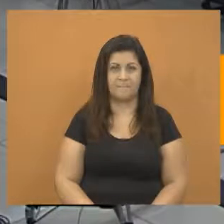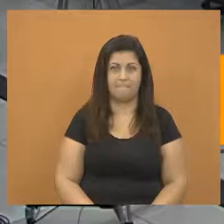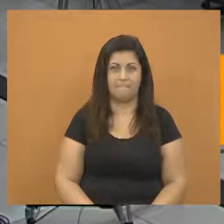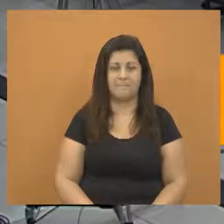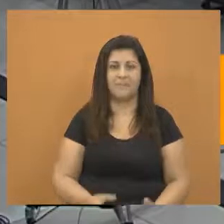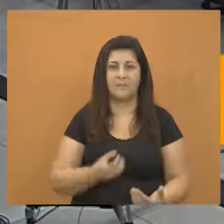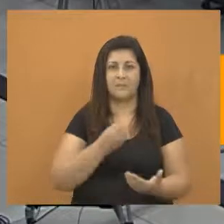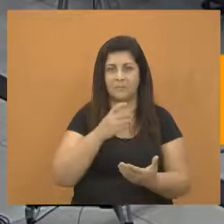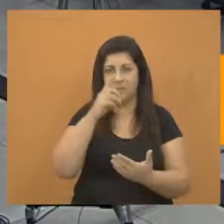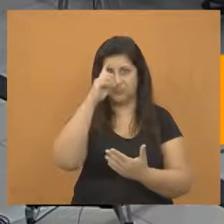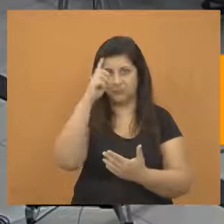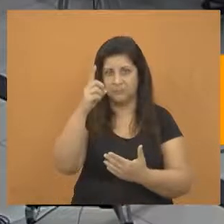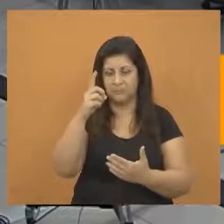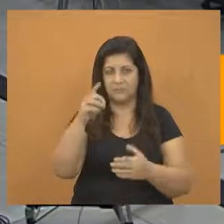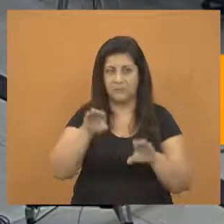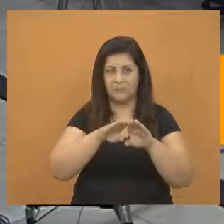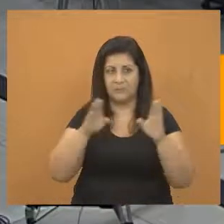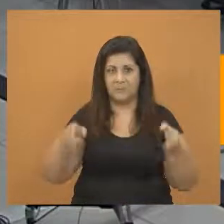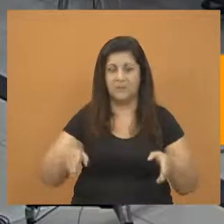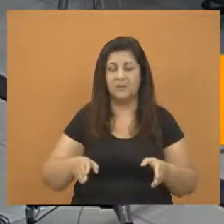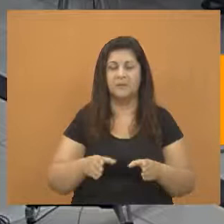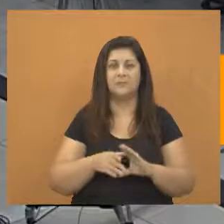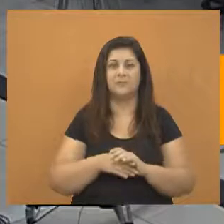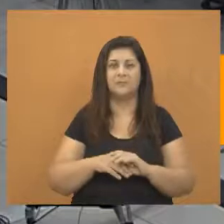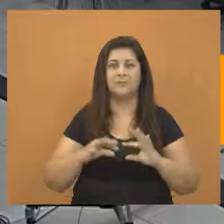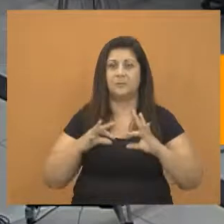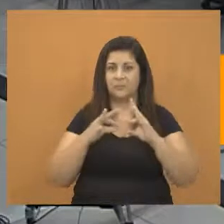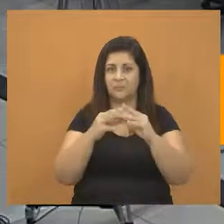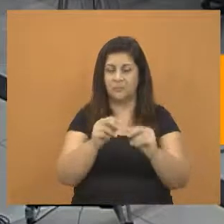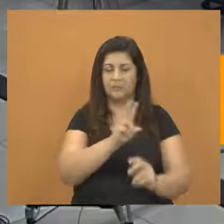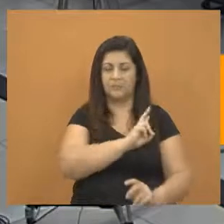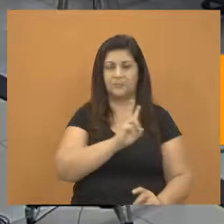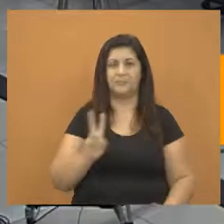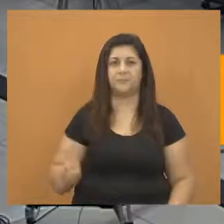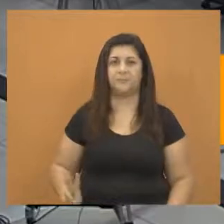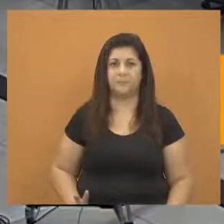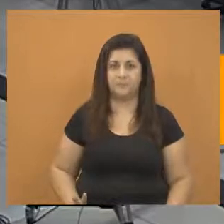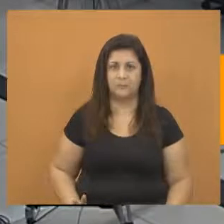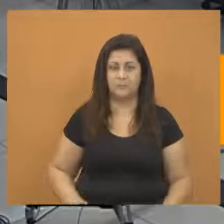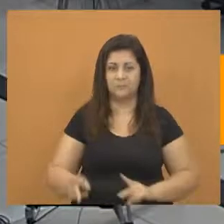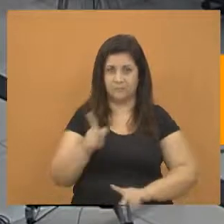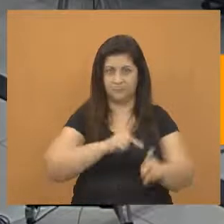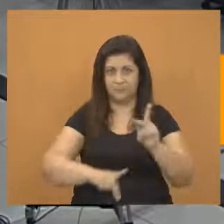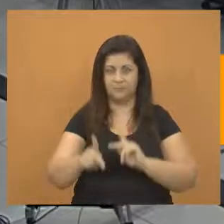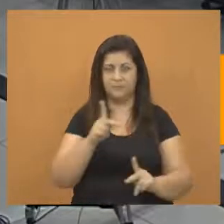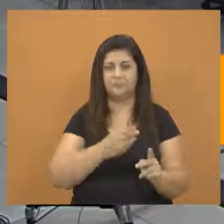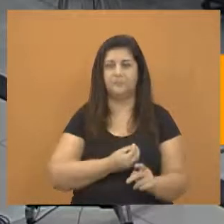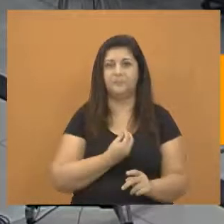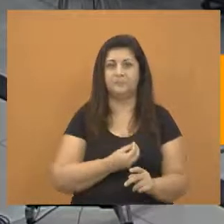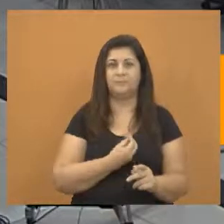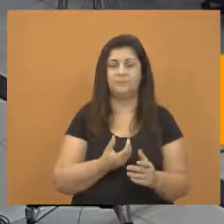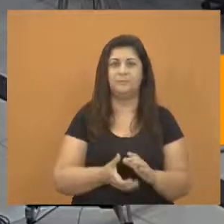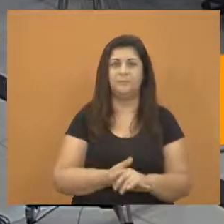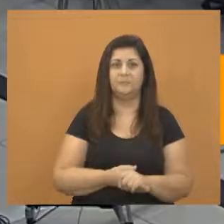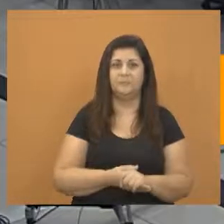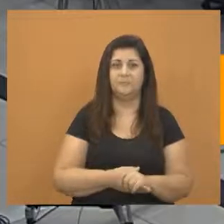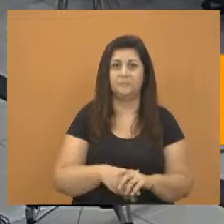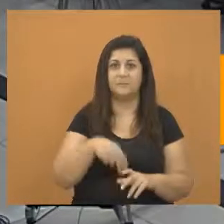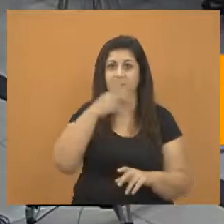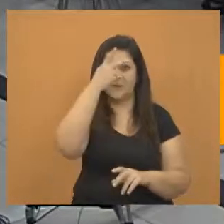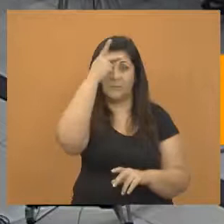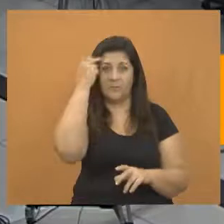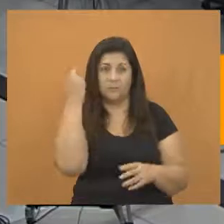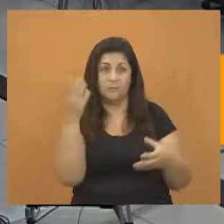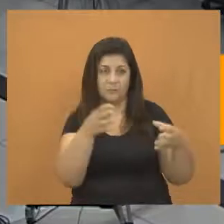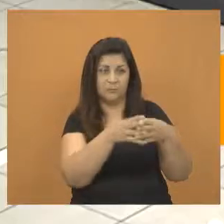É um bom dia à mesa diretora, todos os nobres vereadores, público presente, pessoal da